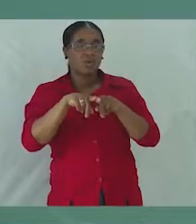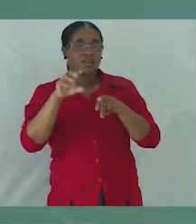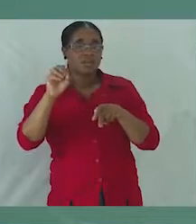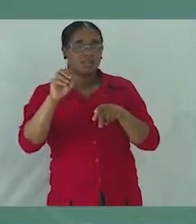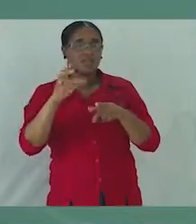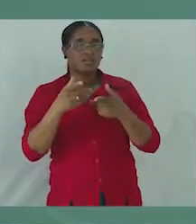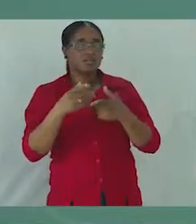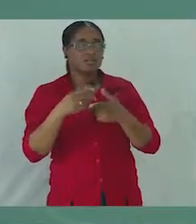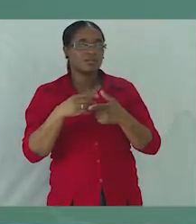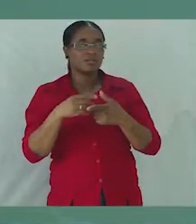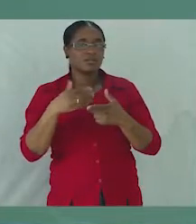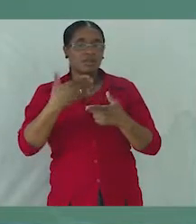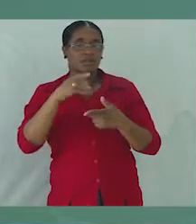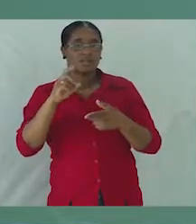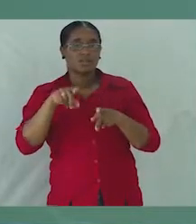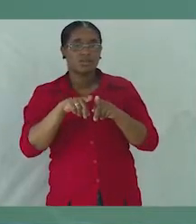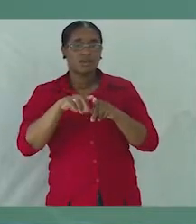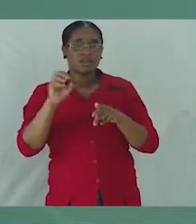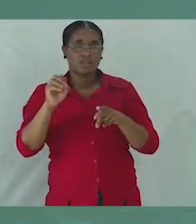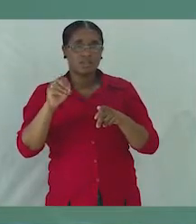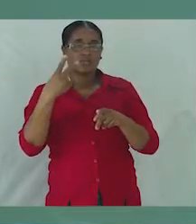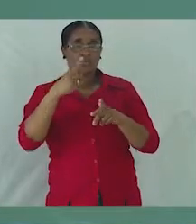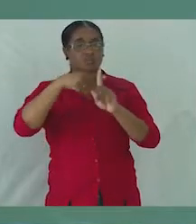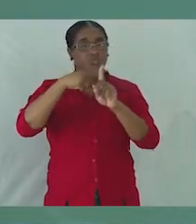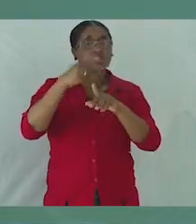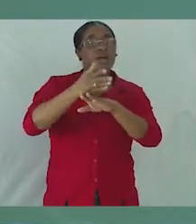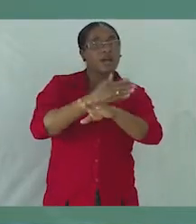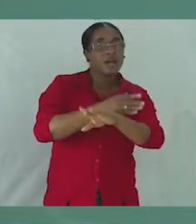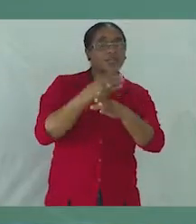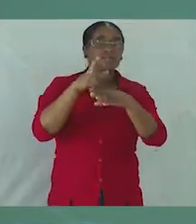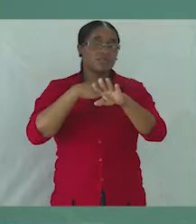positivos. Então, antes de resolver, eu já sei que a equação é